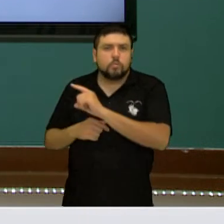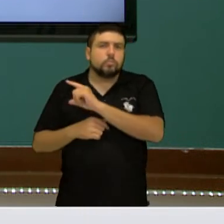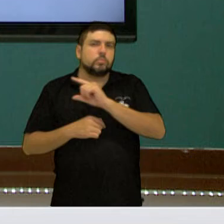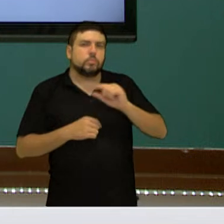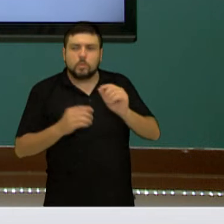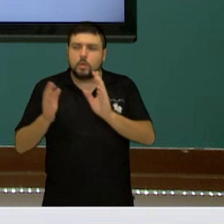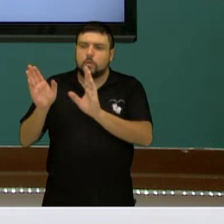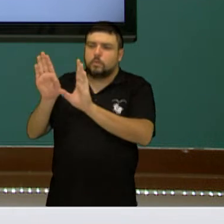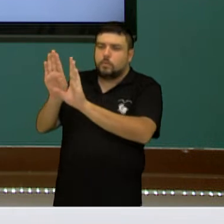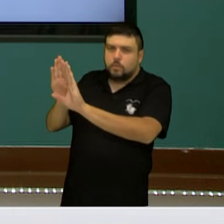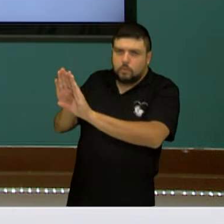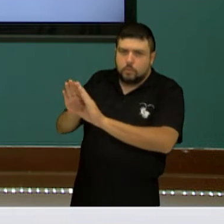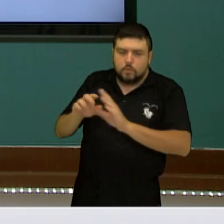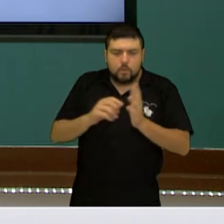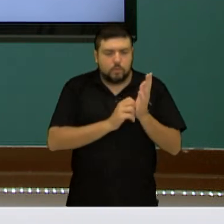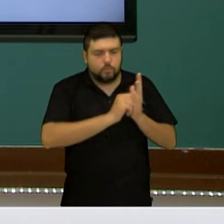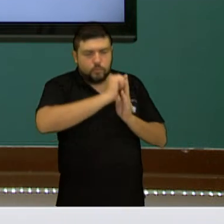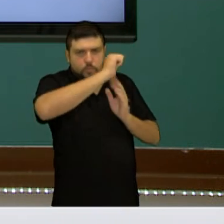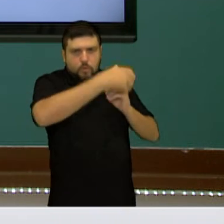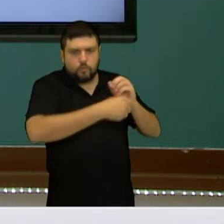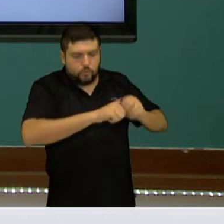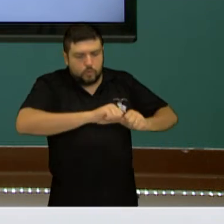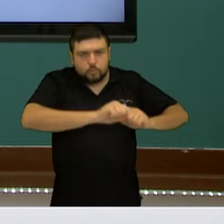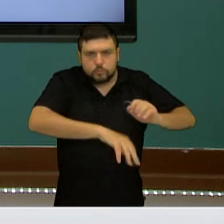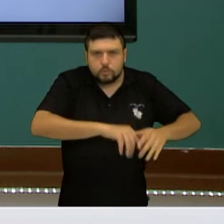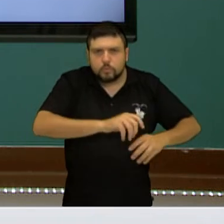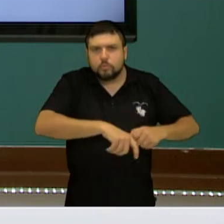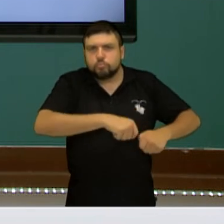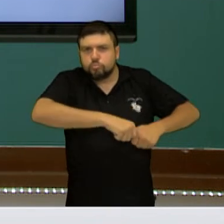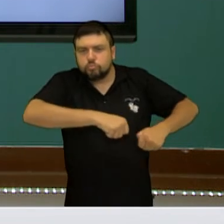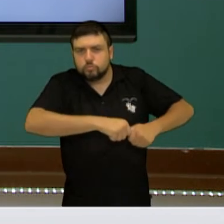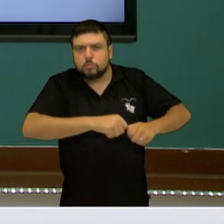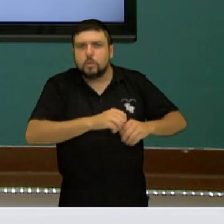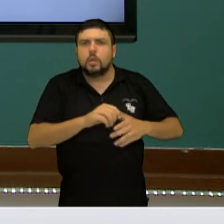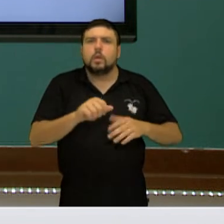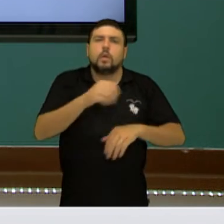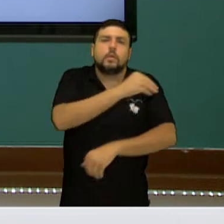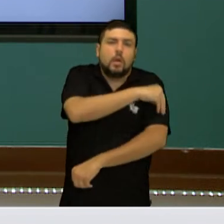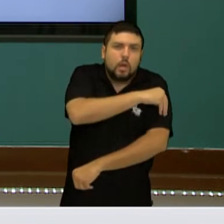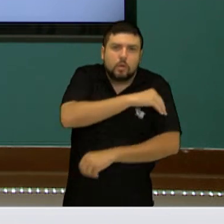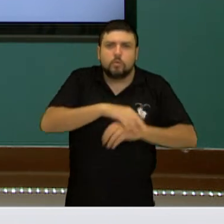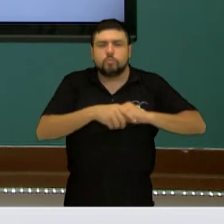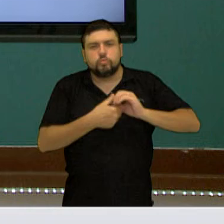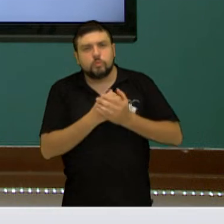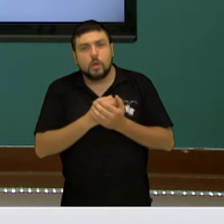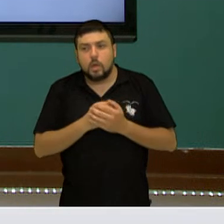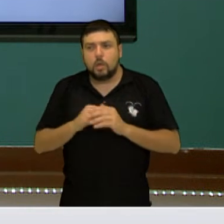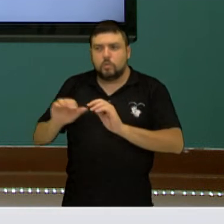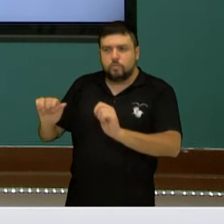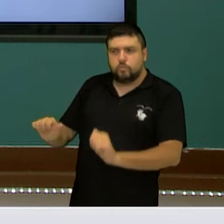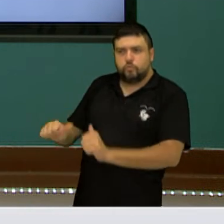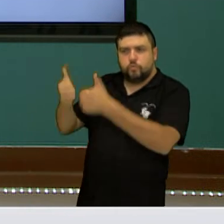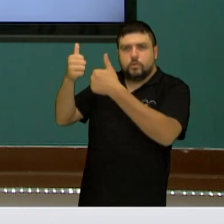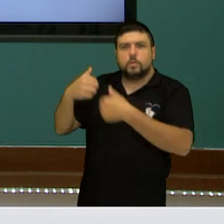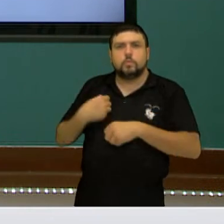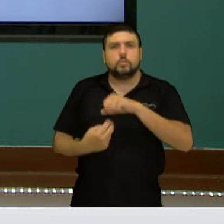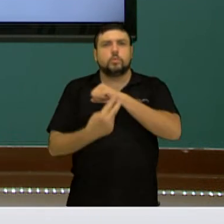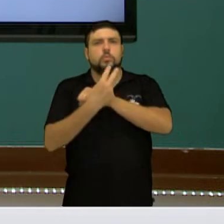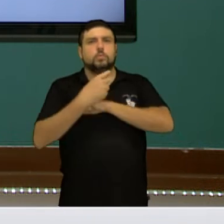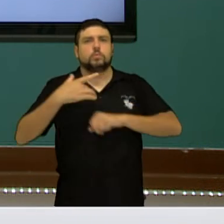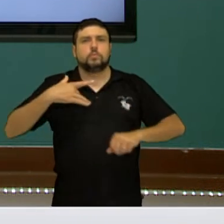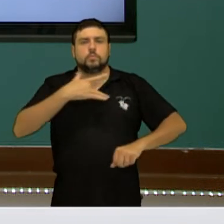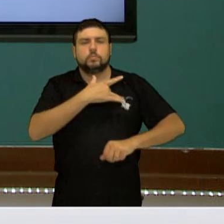em gel, desinfeta tudo, ok? É assim e a pessoa melhora rápido e você se mantém saudável, ok?